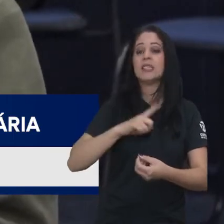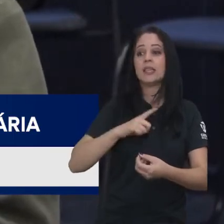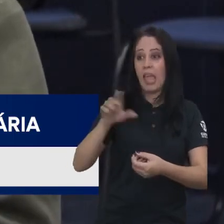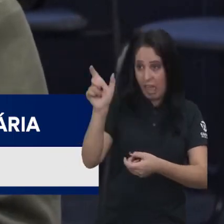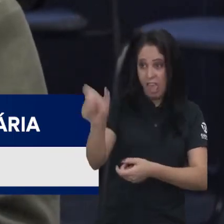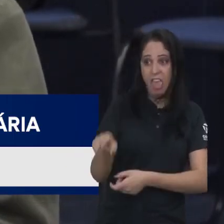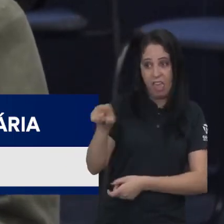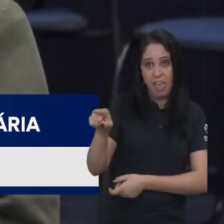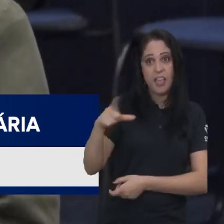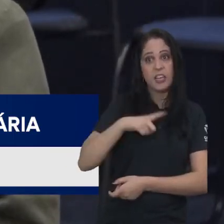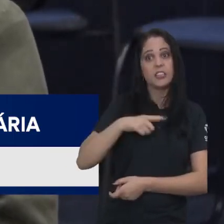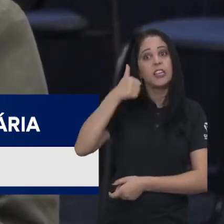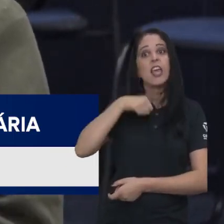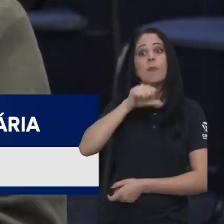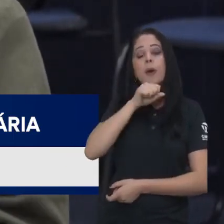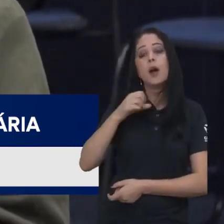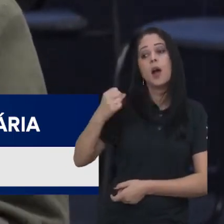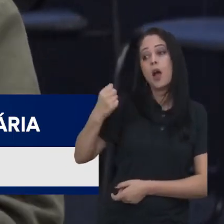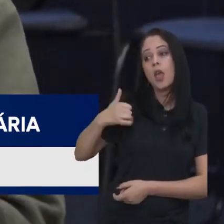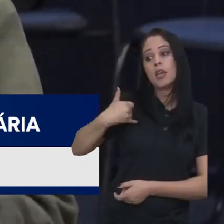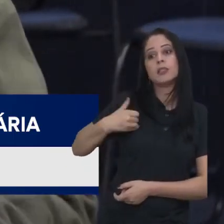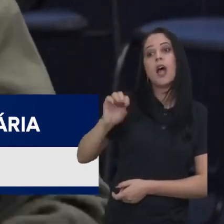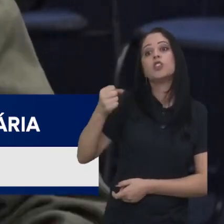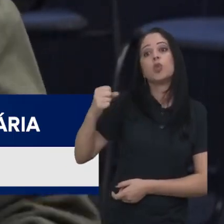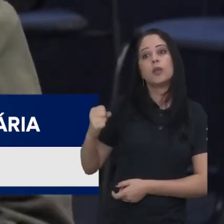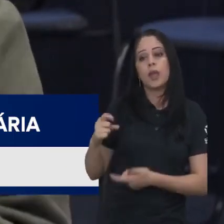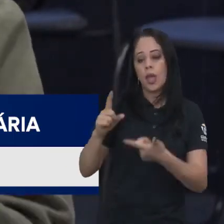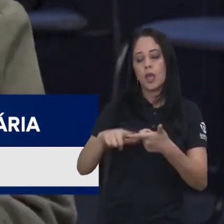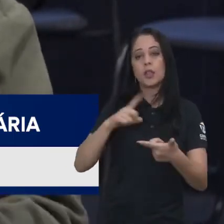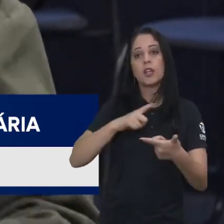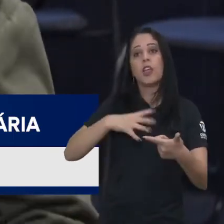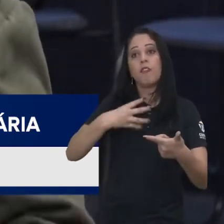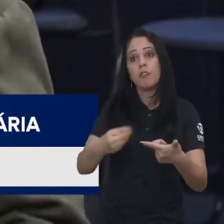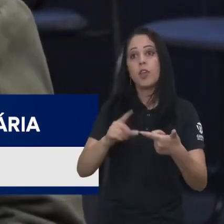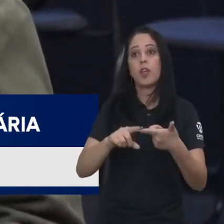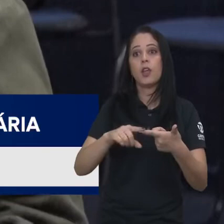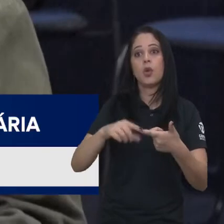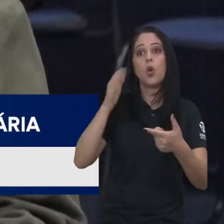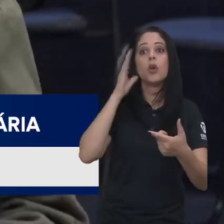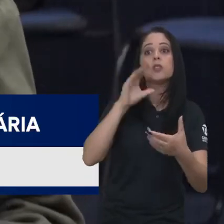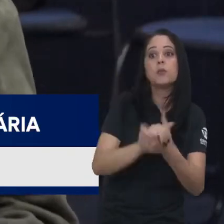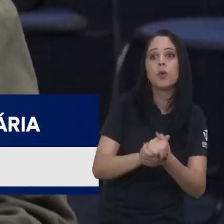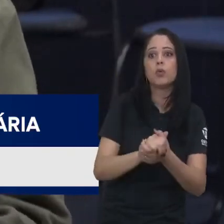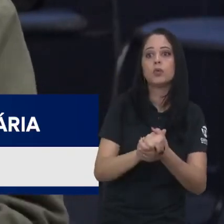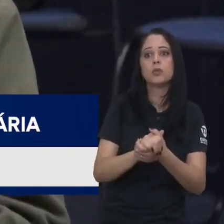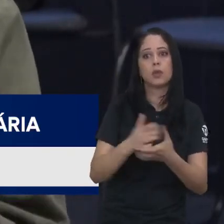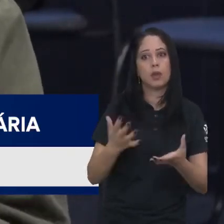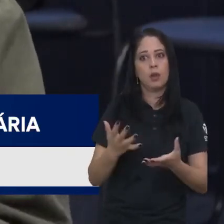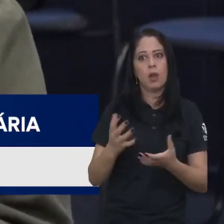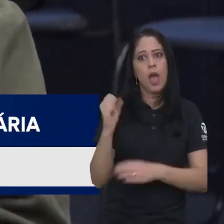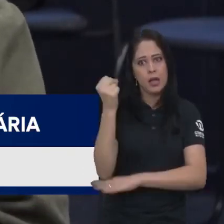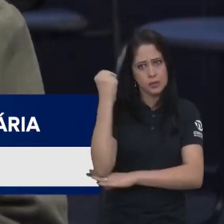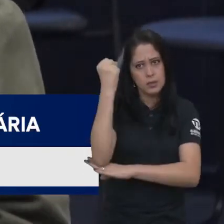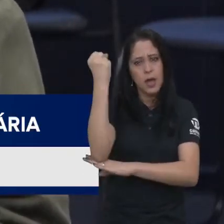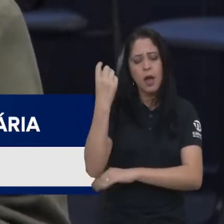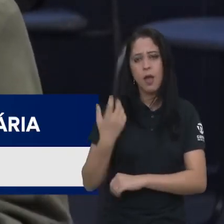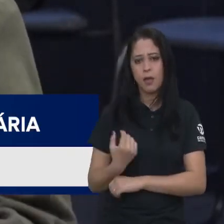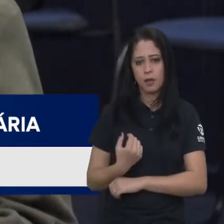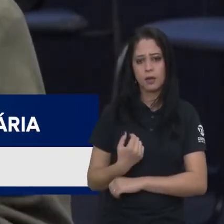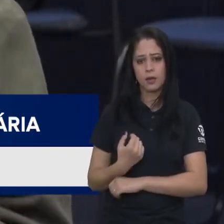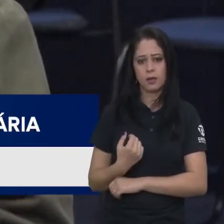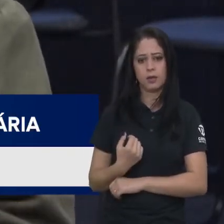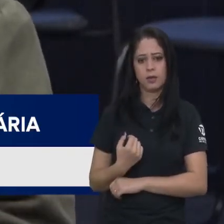mãe dele lá de 80 e poucos anos, tem a esposa, tem todos os filhos, tem... Então, é uma situação crítica.